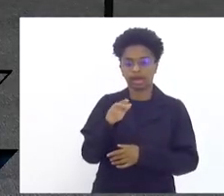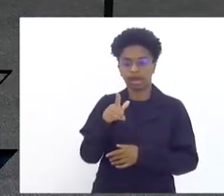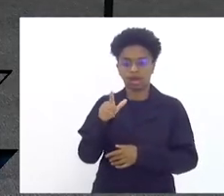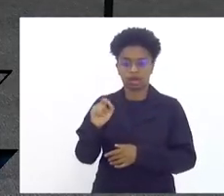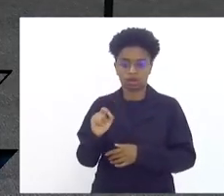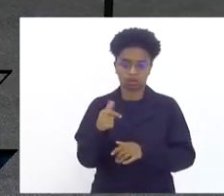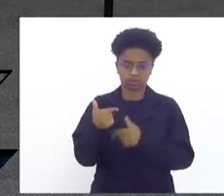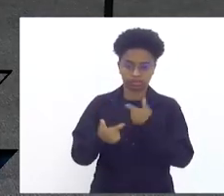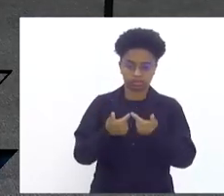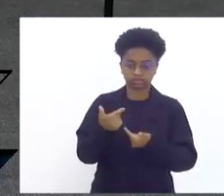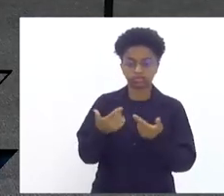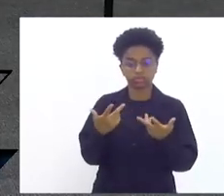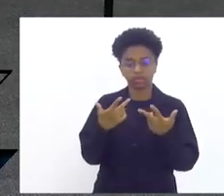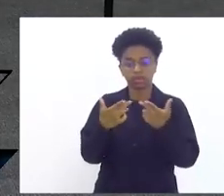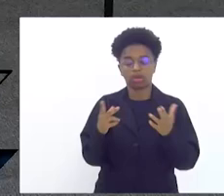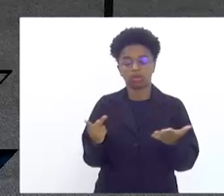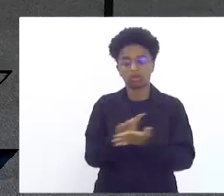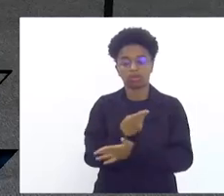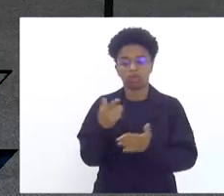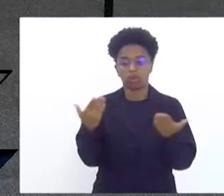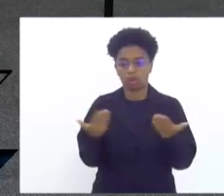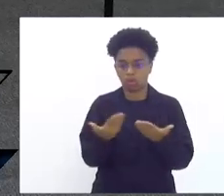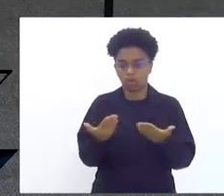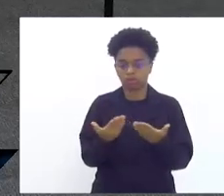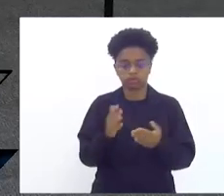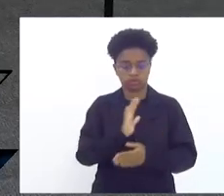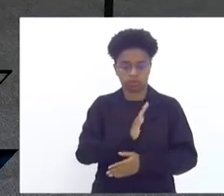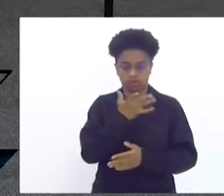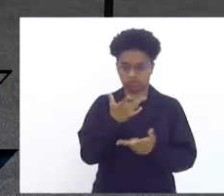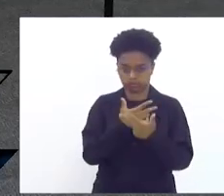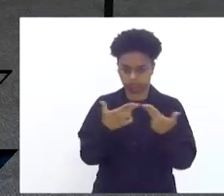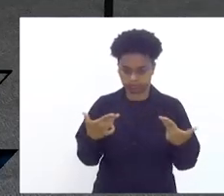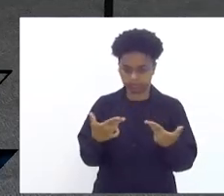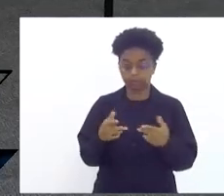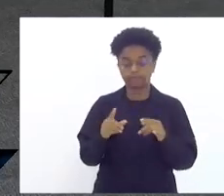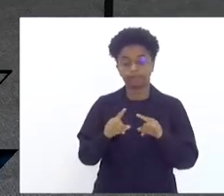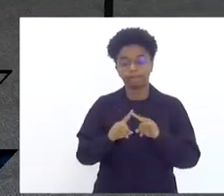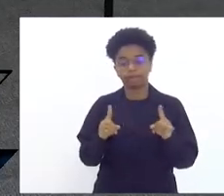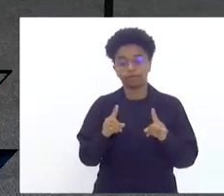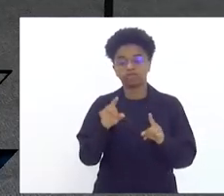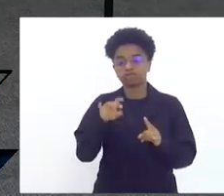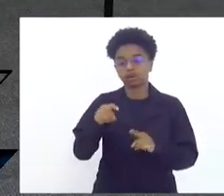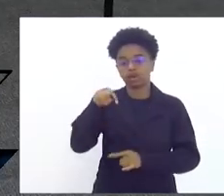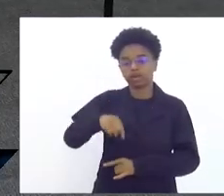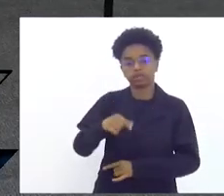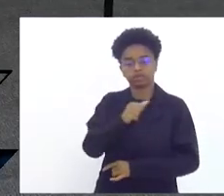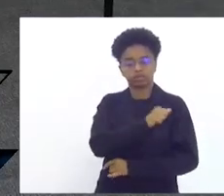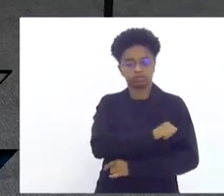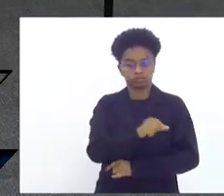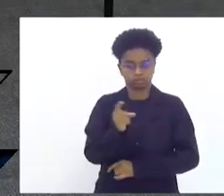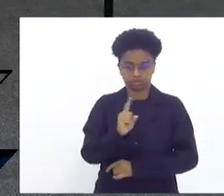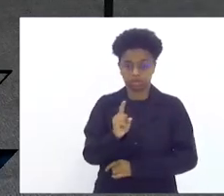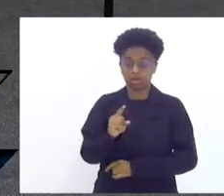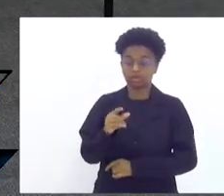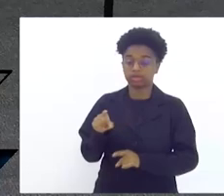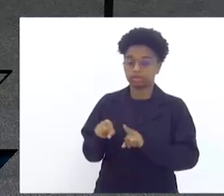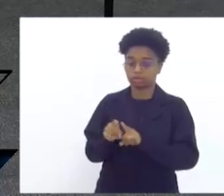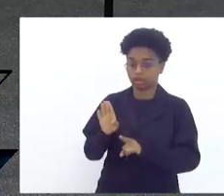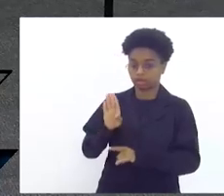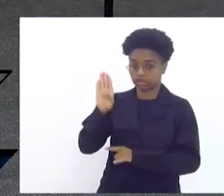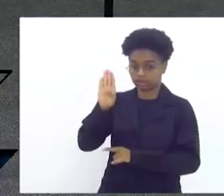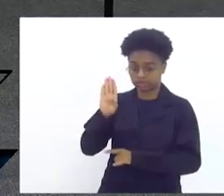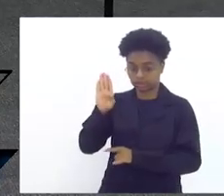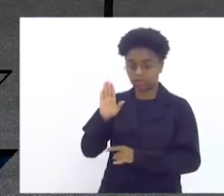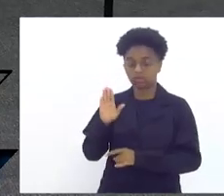horrores então que nós possamos nos enfrentar não só na Cidade do Rio de Janeiro o candidato do seu partido o atual Deputado